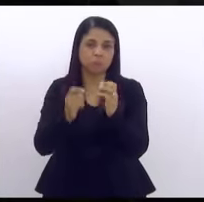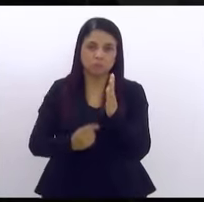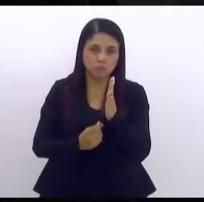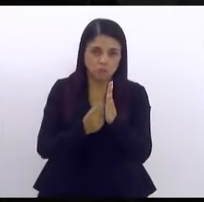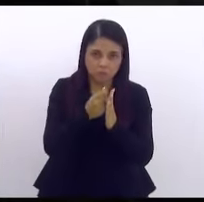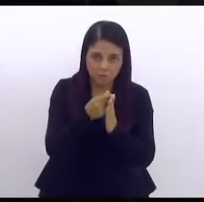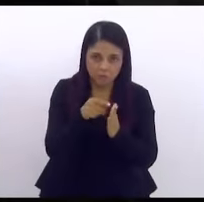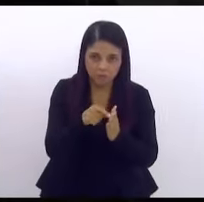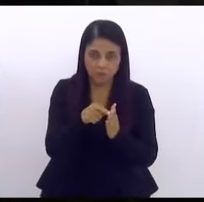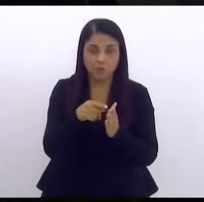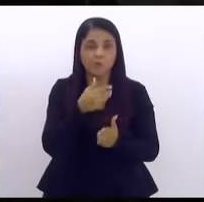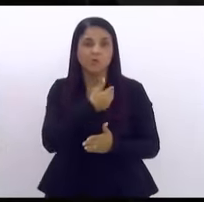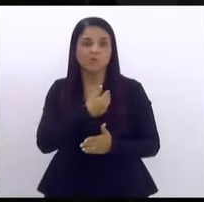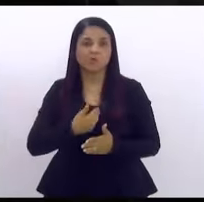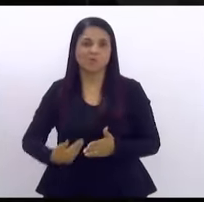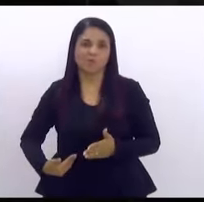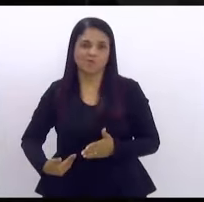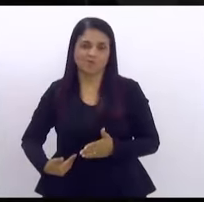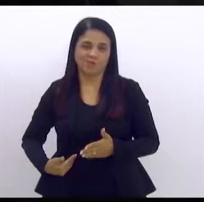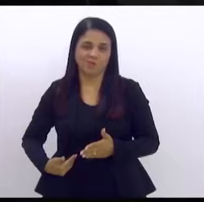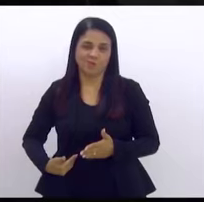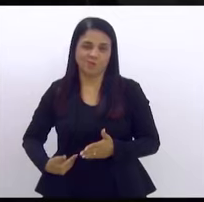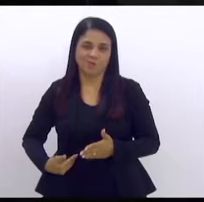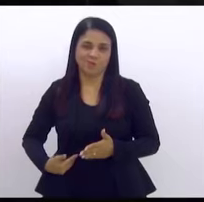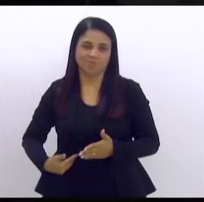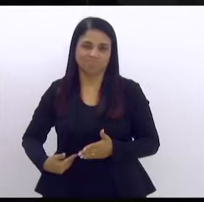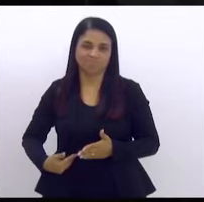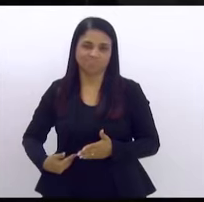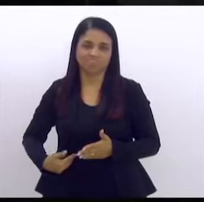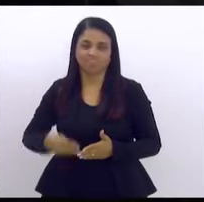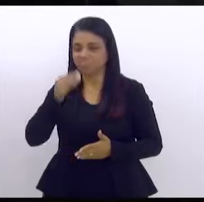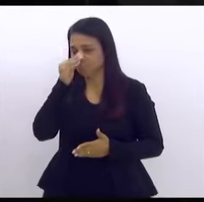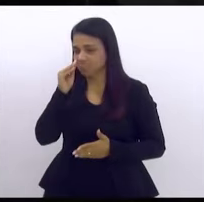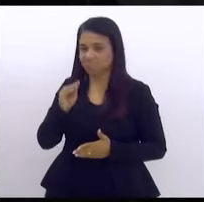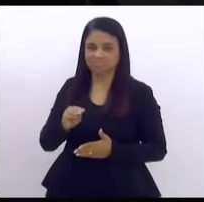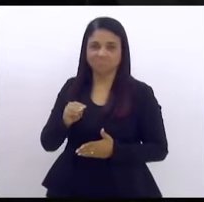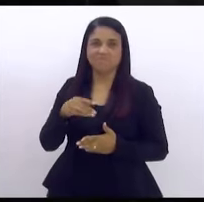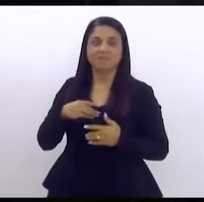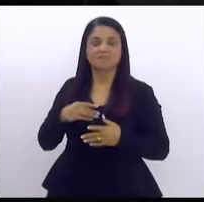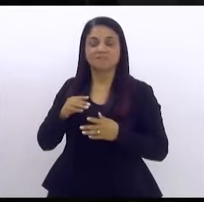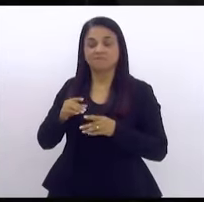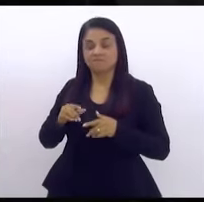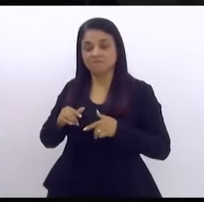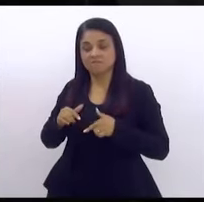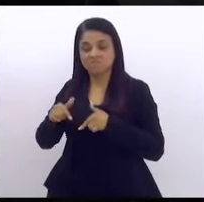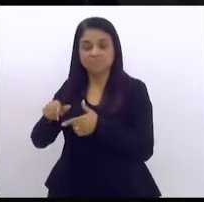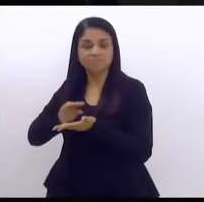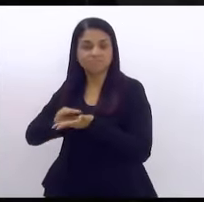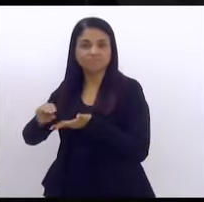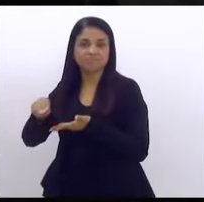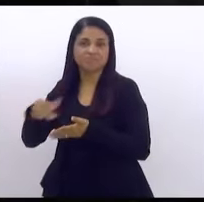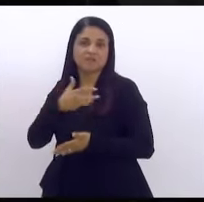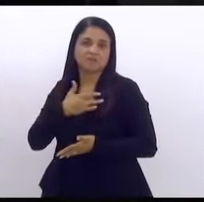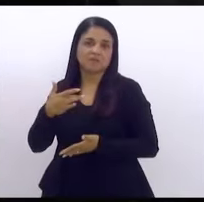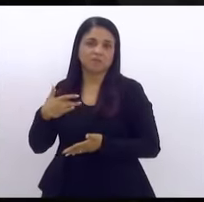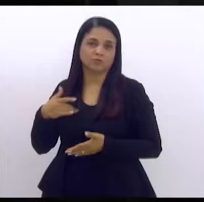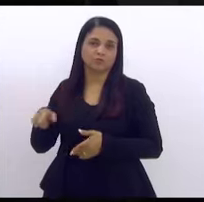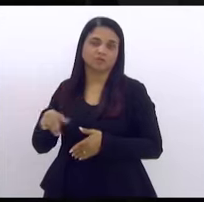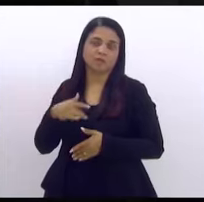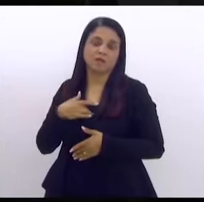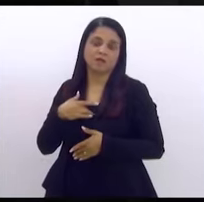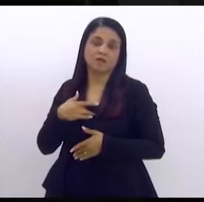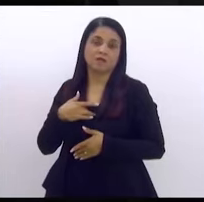orçamento que o governador deixou de aplicar na saúde e na educação. Entenda, esse cálculo